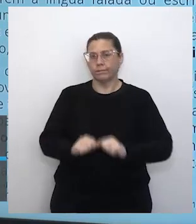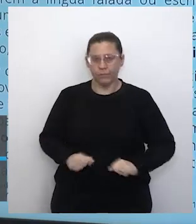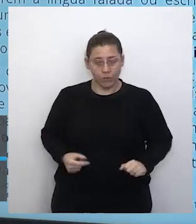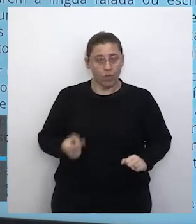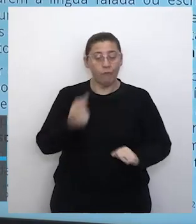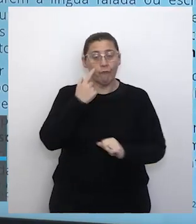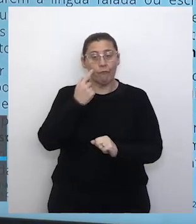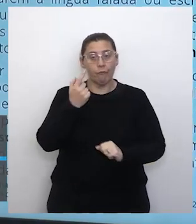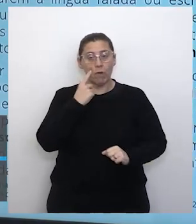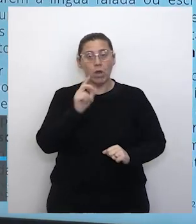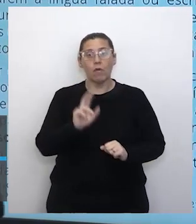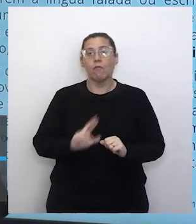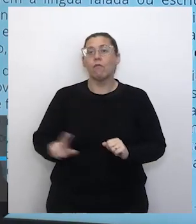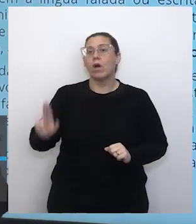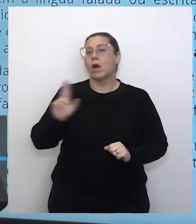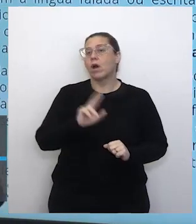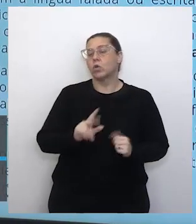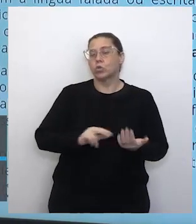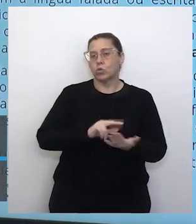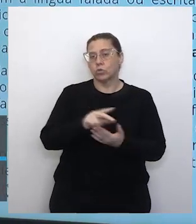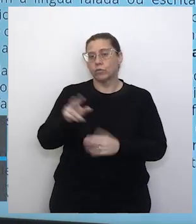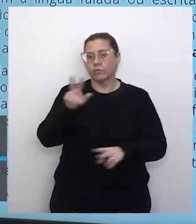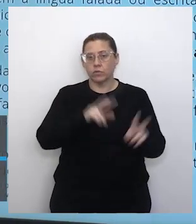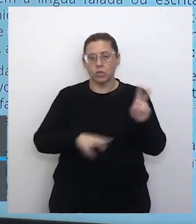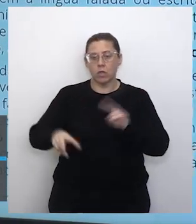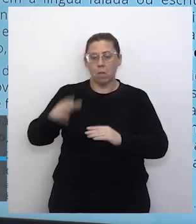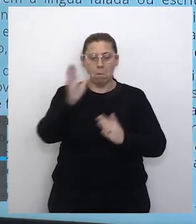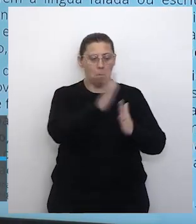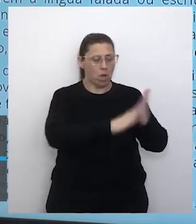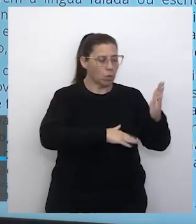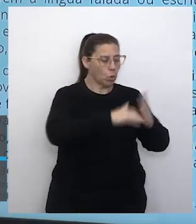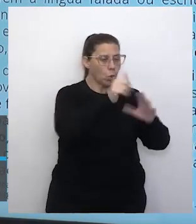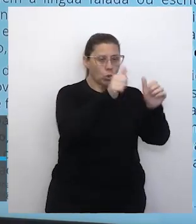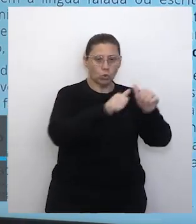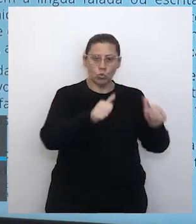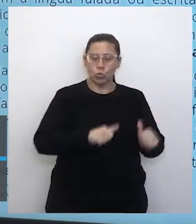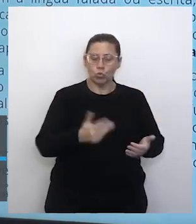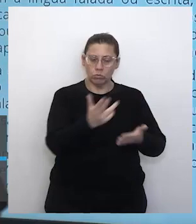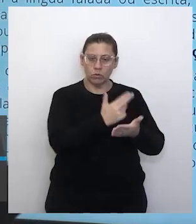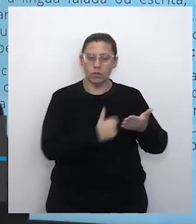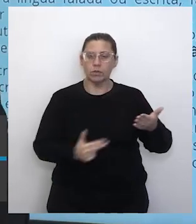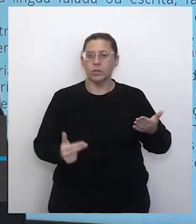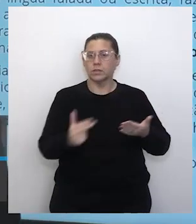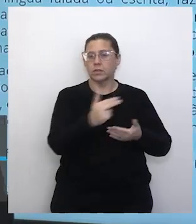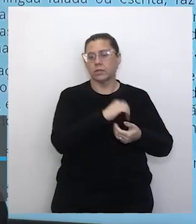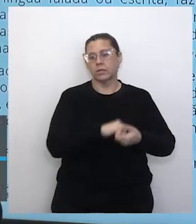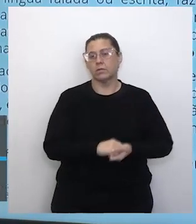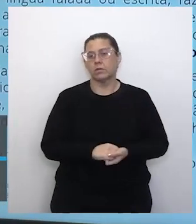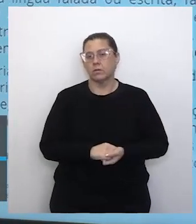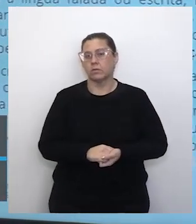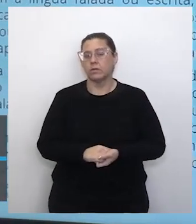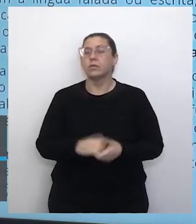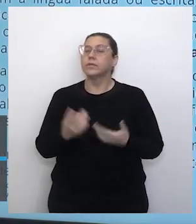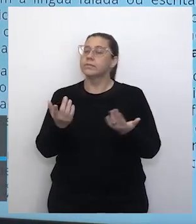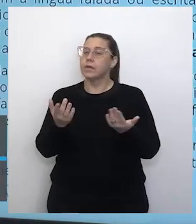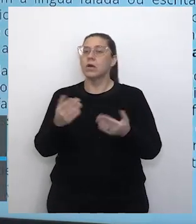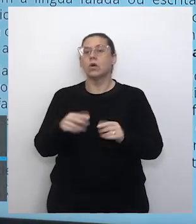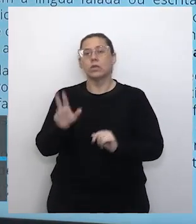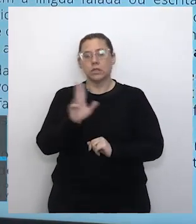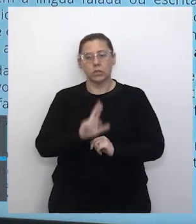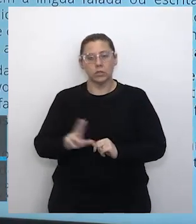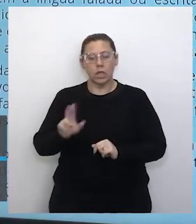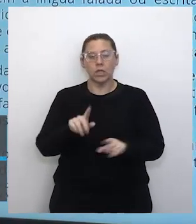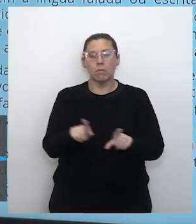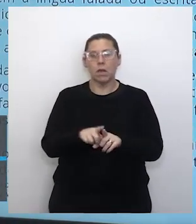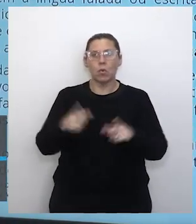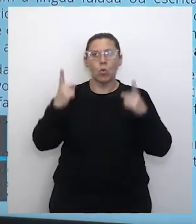muitas coisas utilizando as artes visuais. A pintura, a escultura e o desenho, tá? Da mesma forma, eu também vou utilizar a